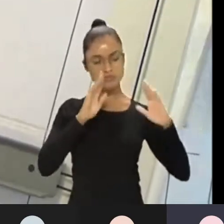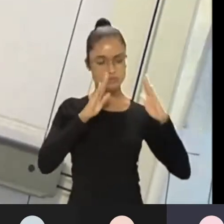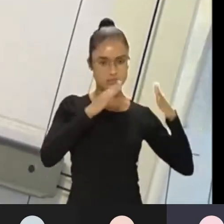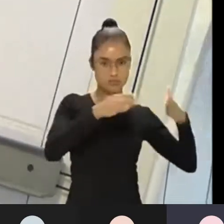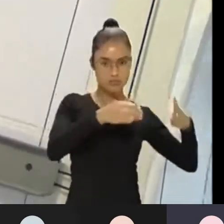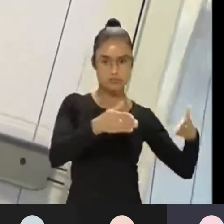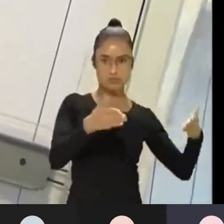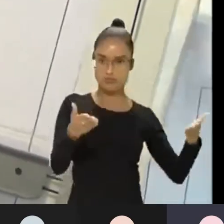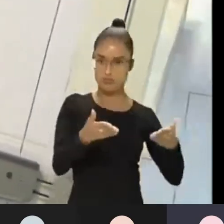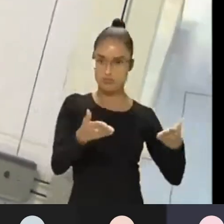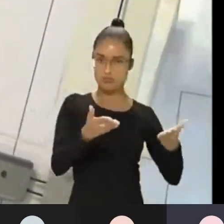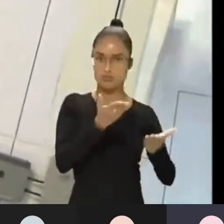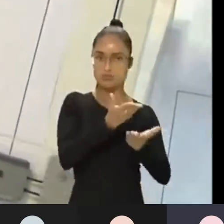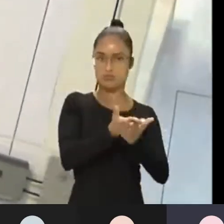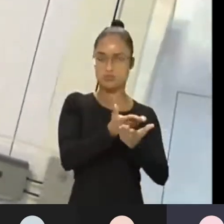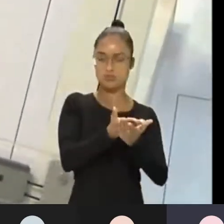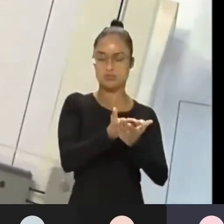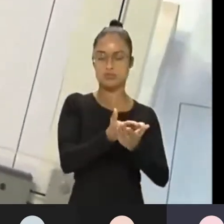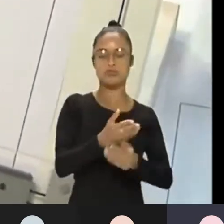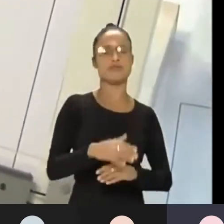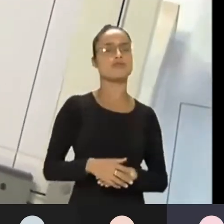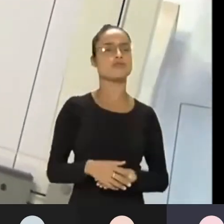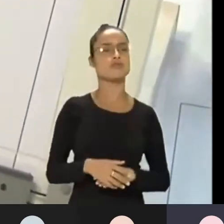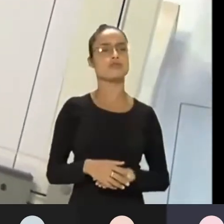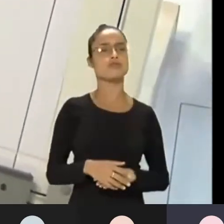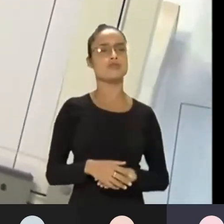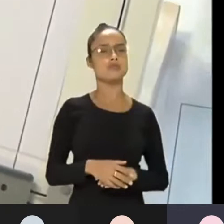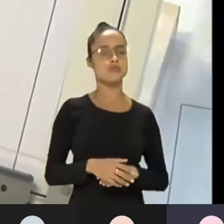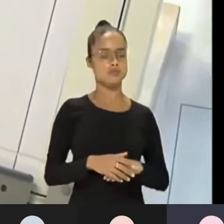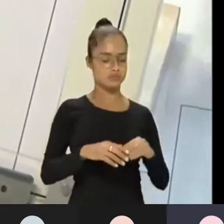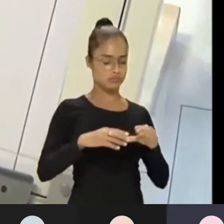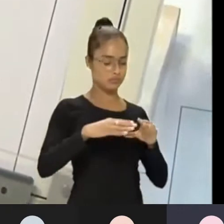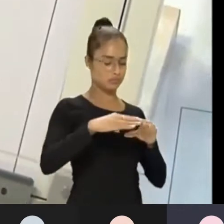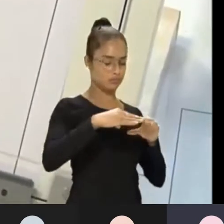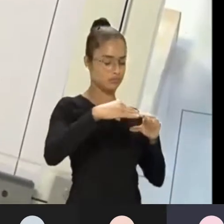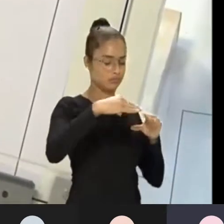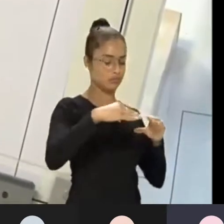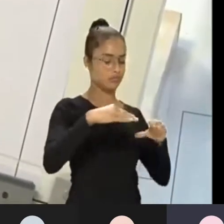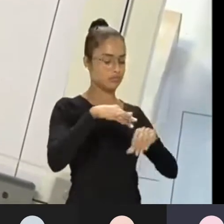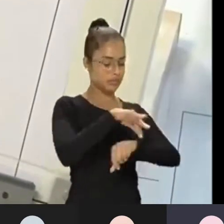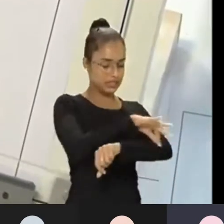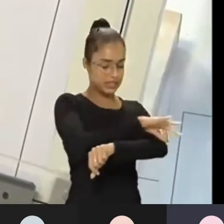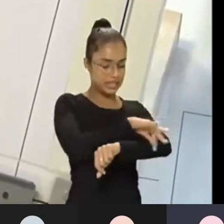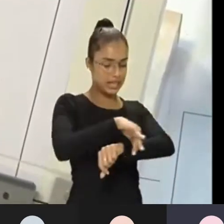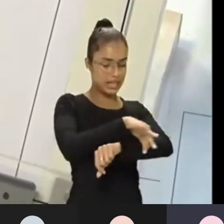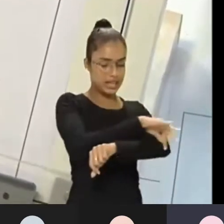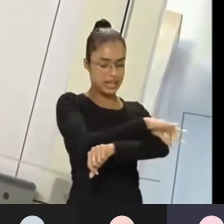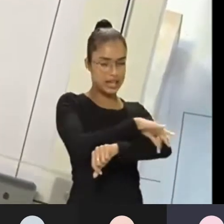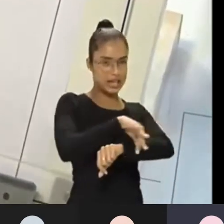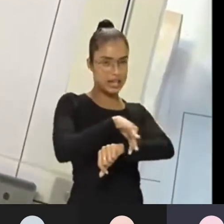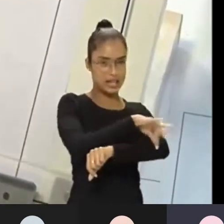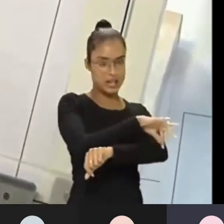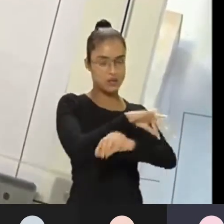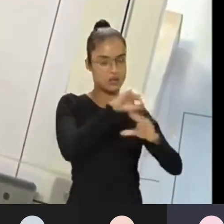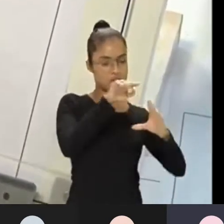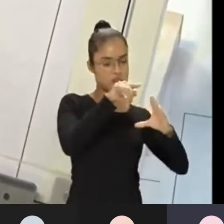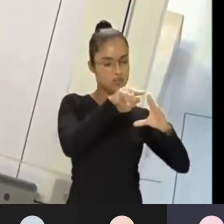Eu traço o eixo. Você pode fazer na malha isométrica, mas na malha isométrica você vai fazer no formato de